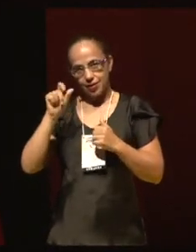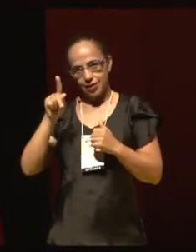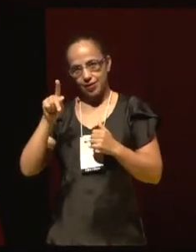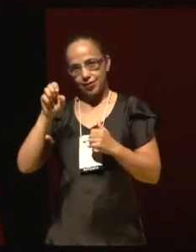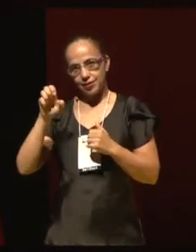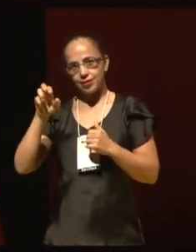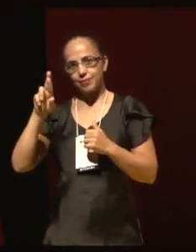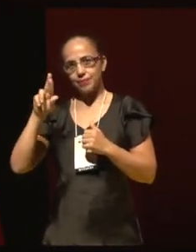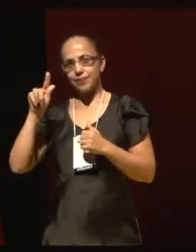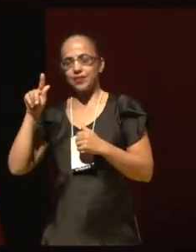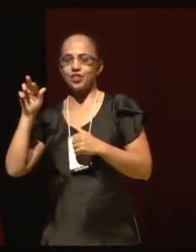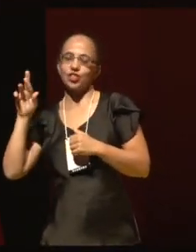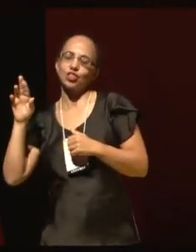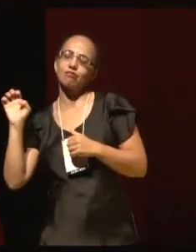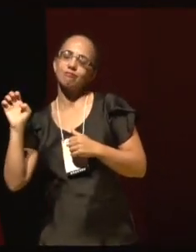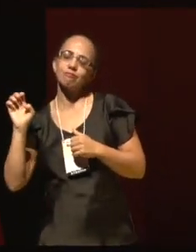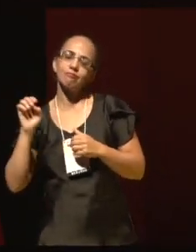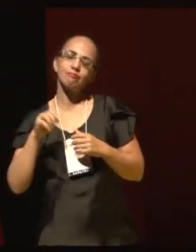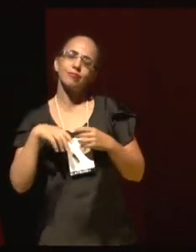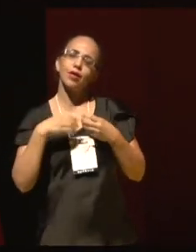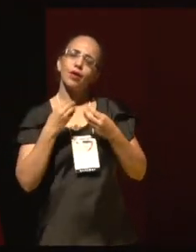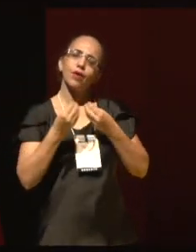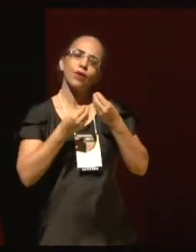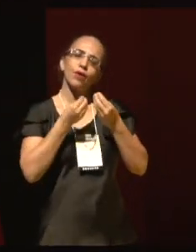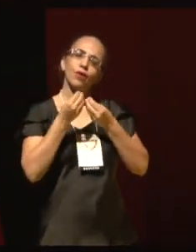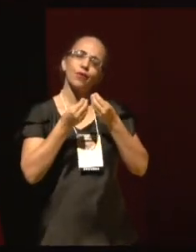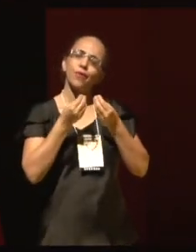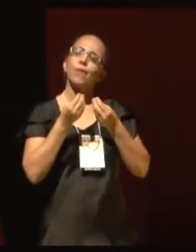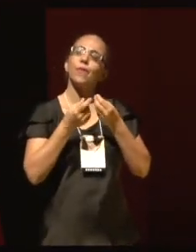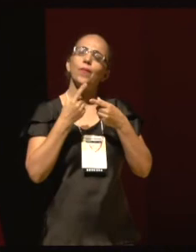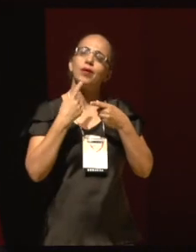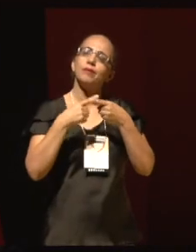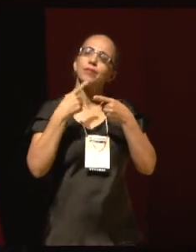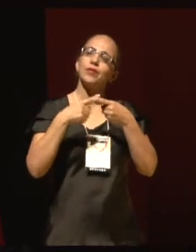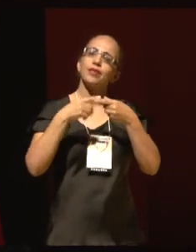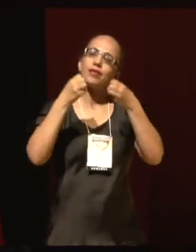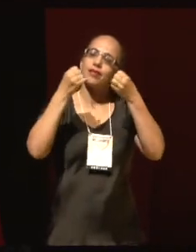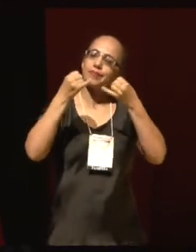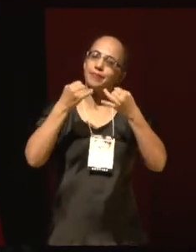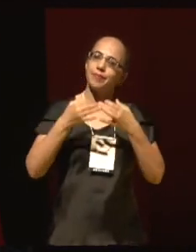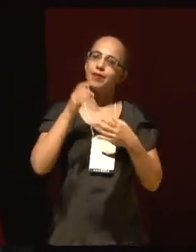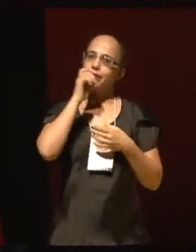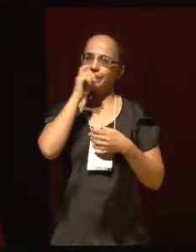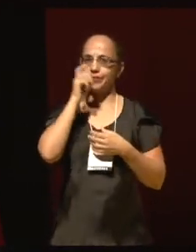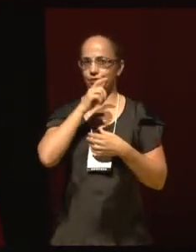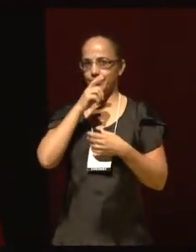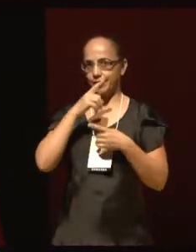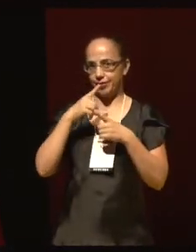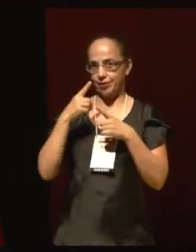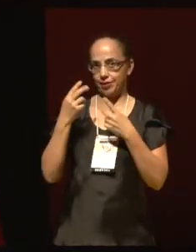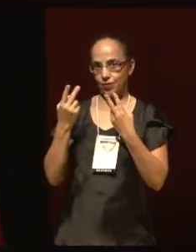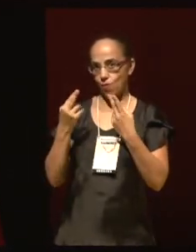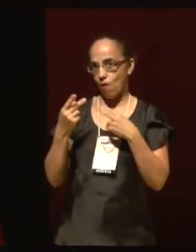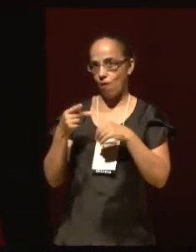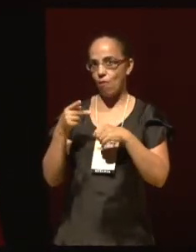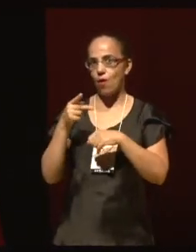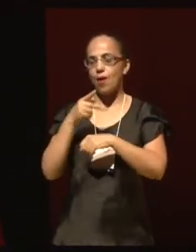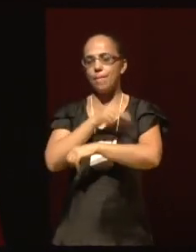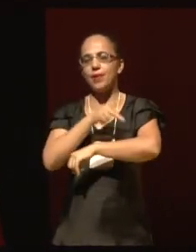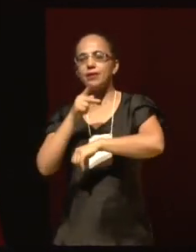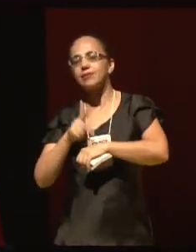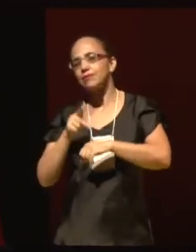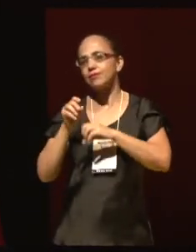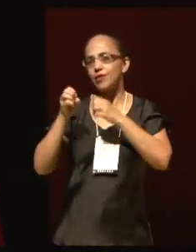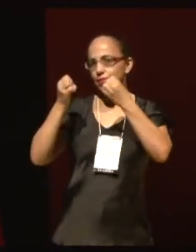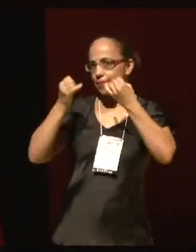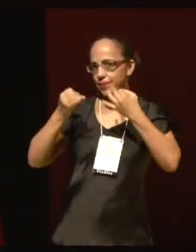porque gostemos de que eles mentem, simplesmente era um processo pedagógico, já